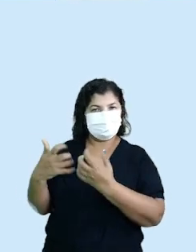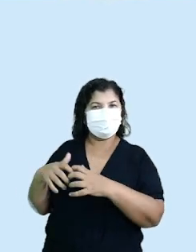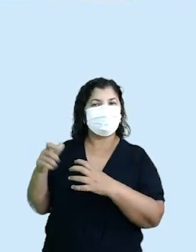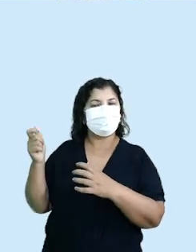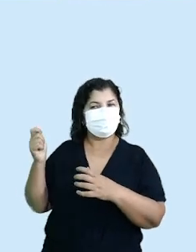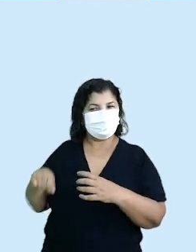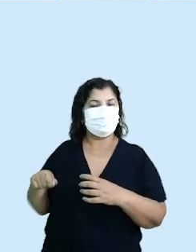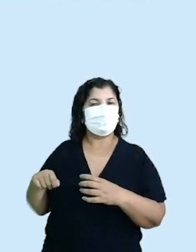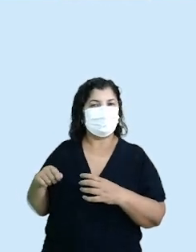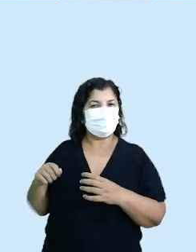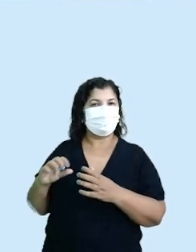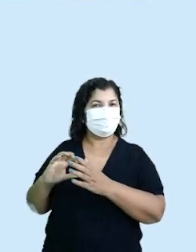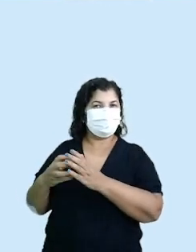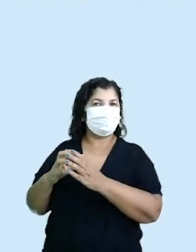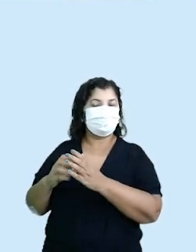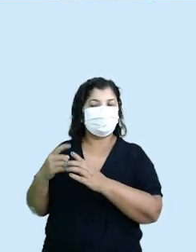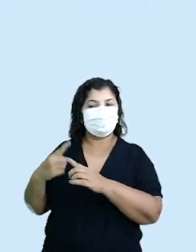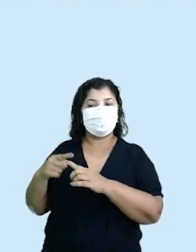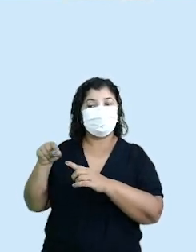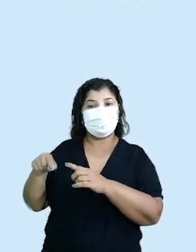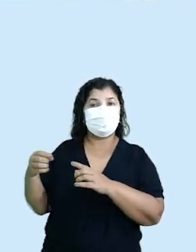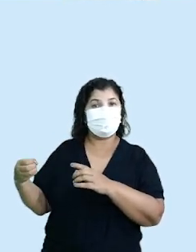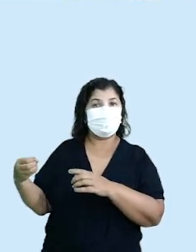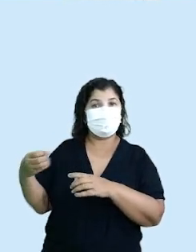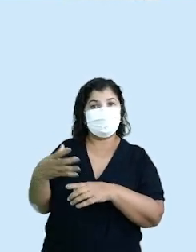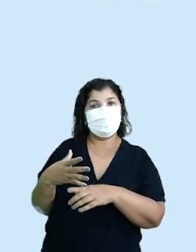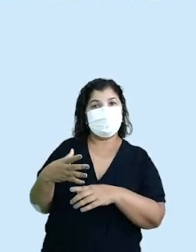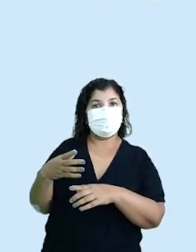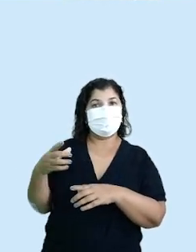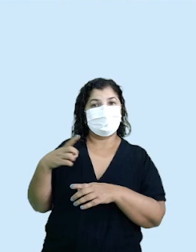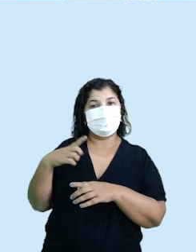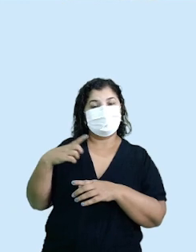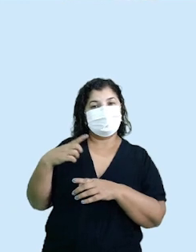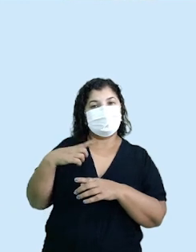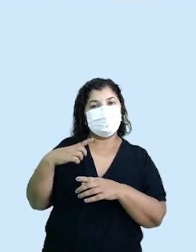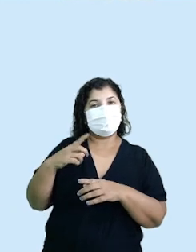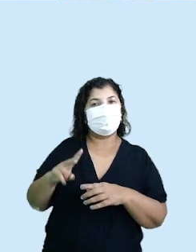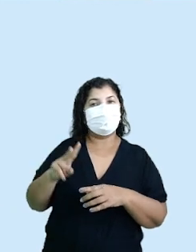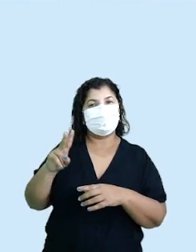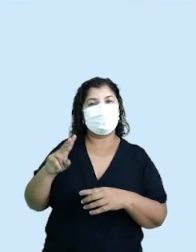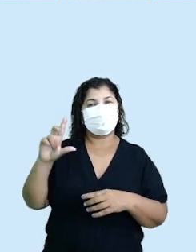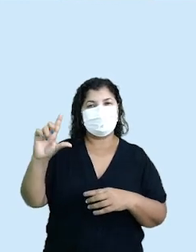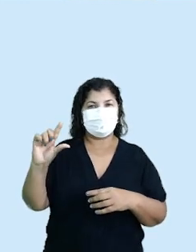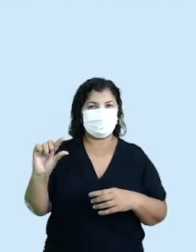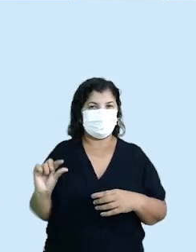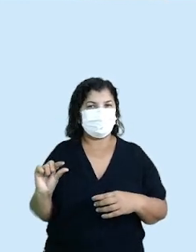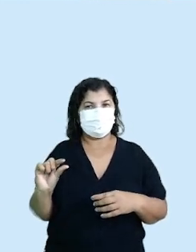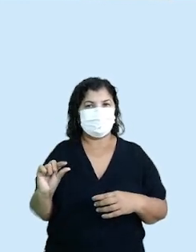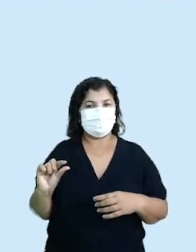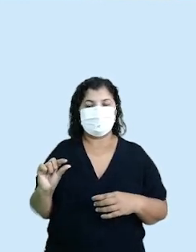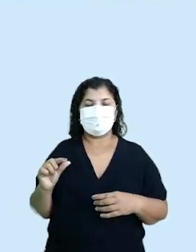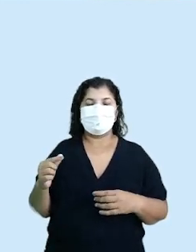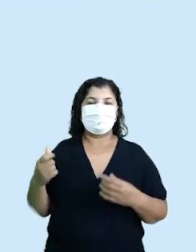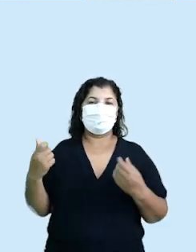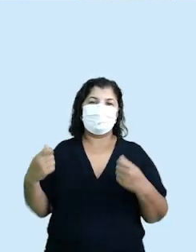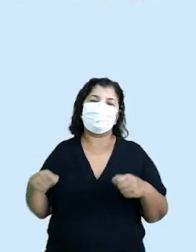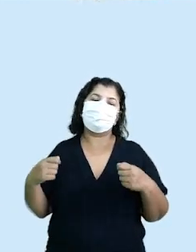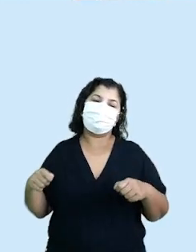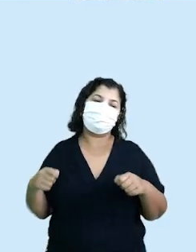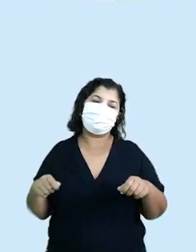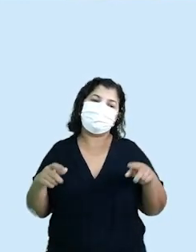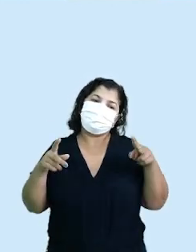Isso ocorre porque aquele novo equipamento opera com uma voltagem mais baixa. Ele não requer tanta diferença